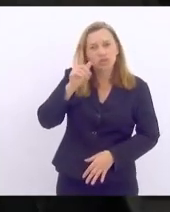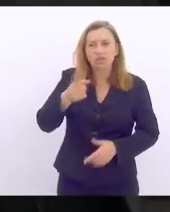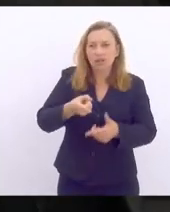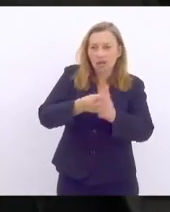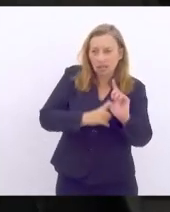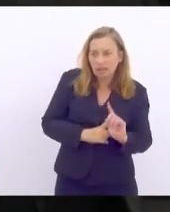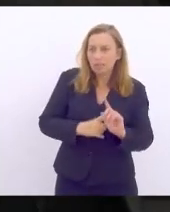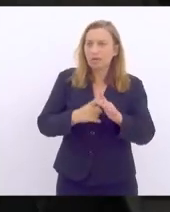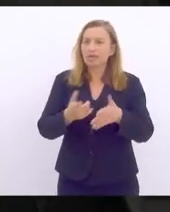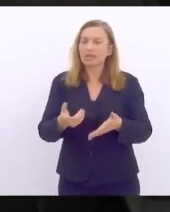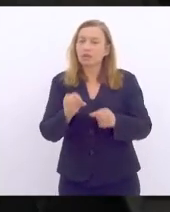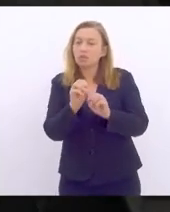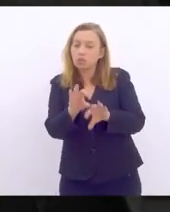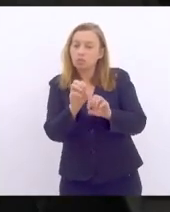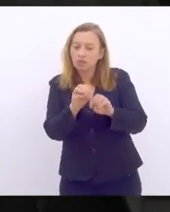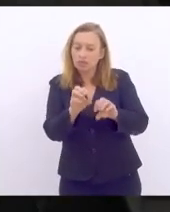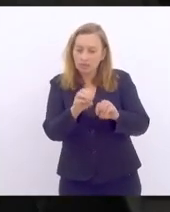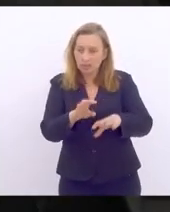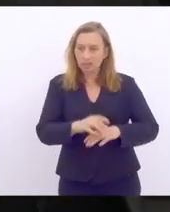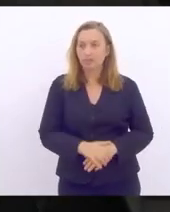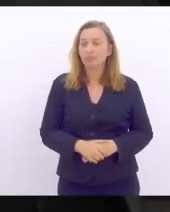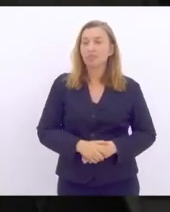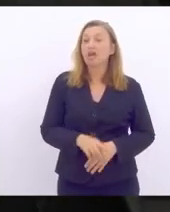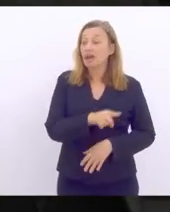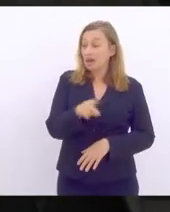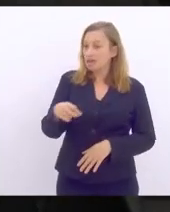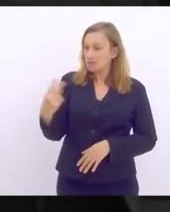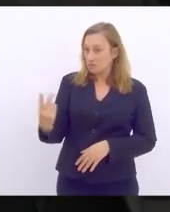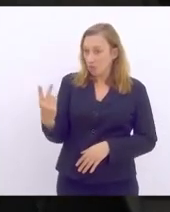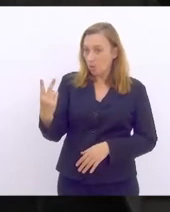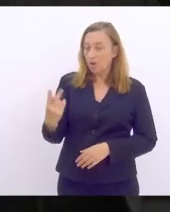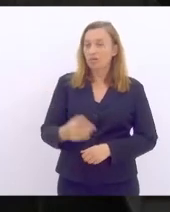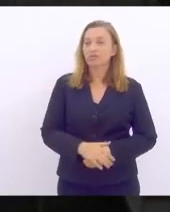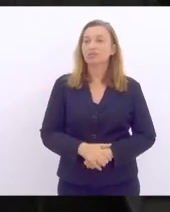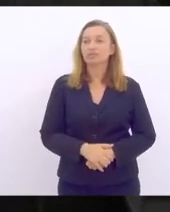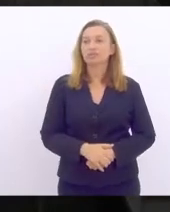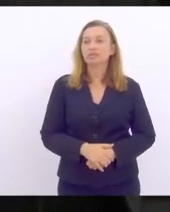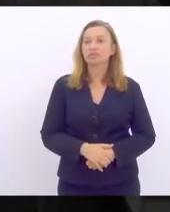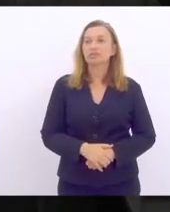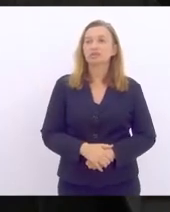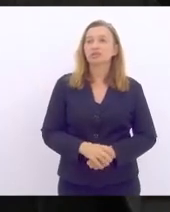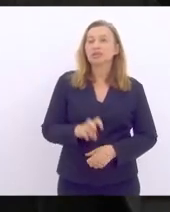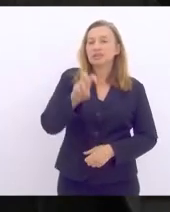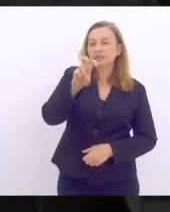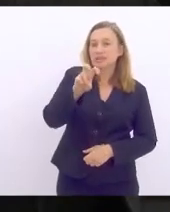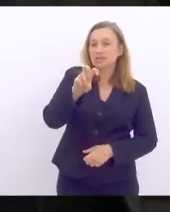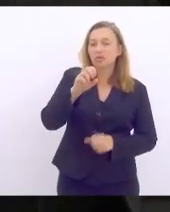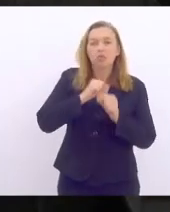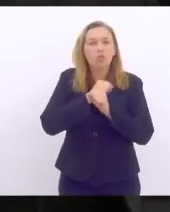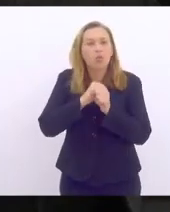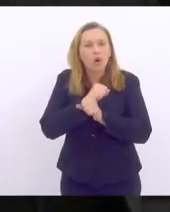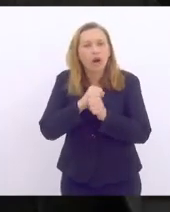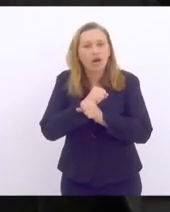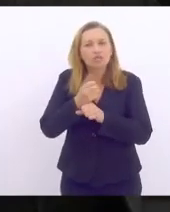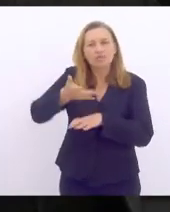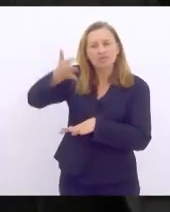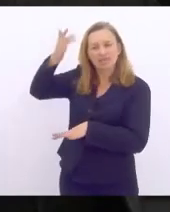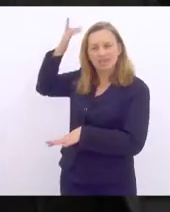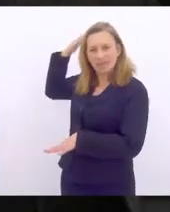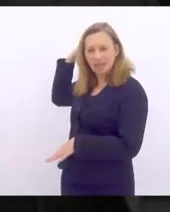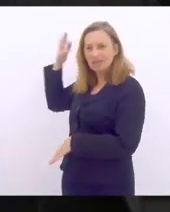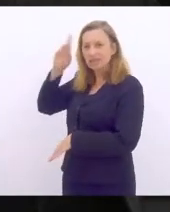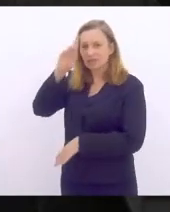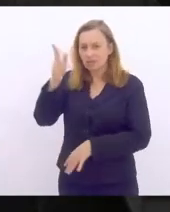da categoria de ensino esses valores são de cinco anos atrás senhora